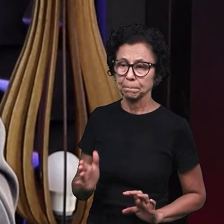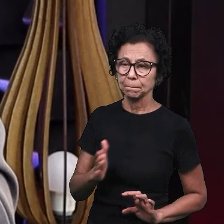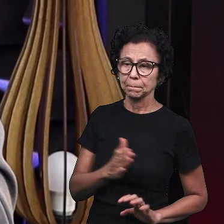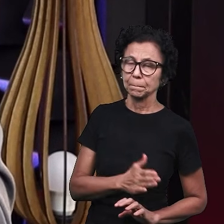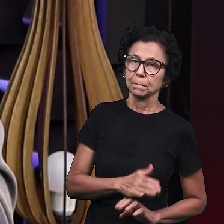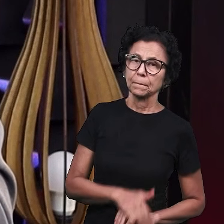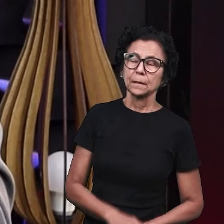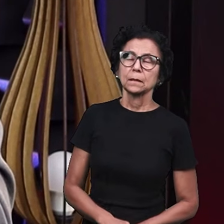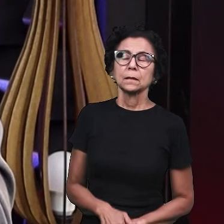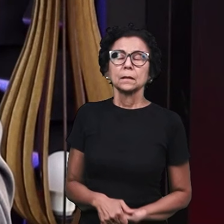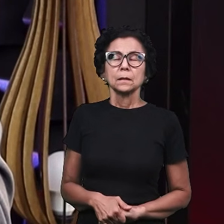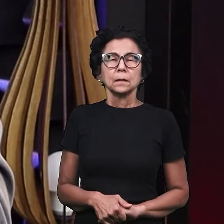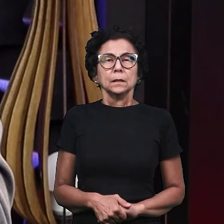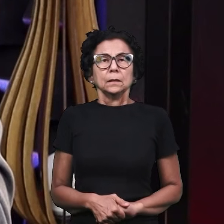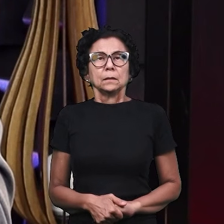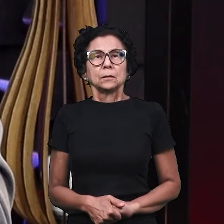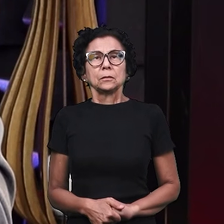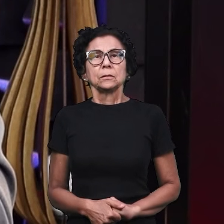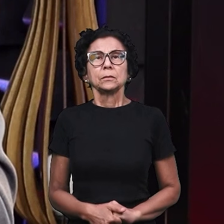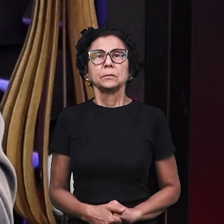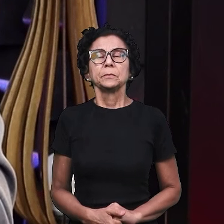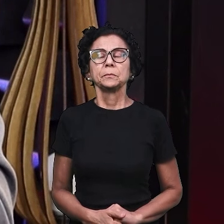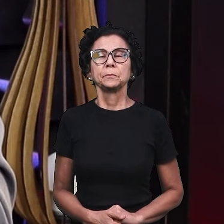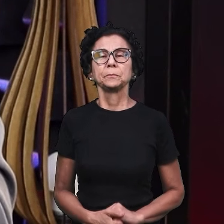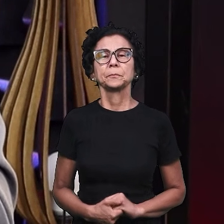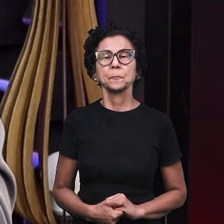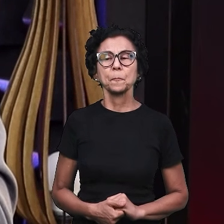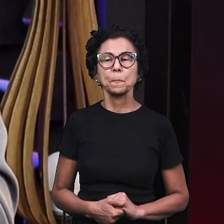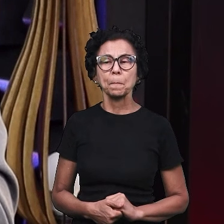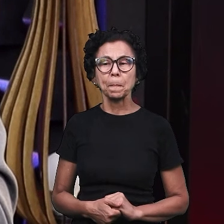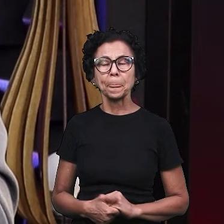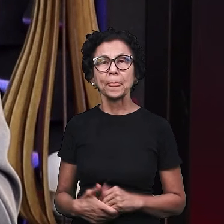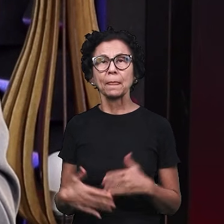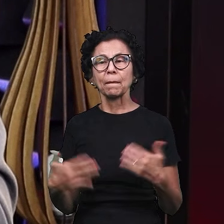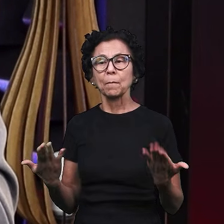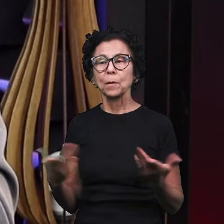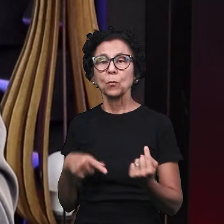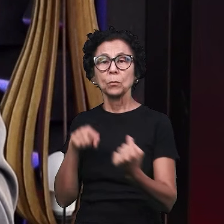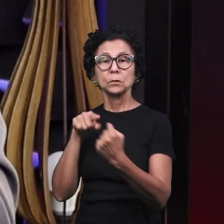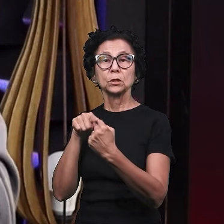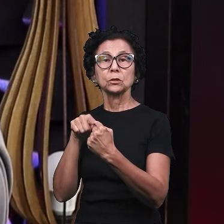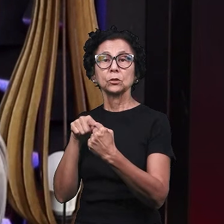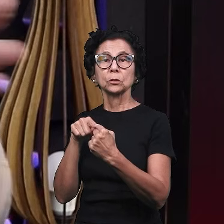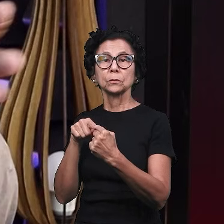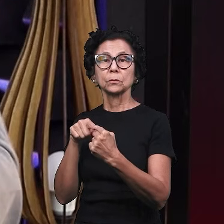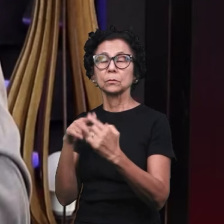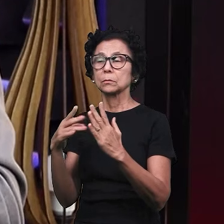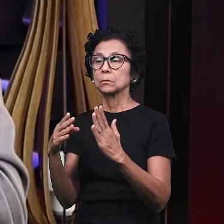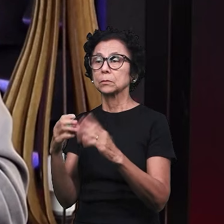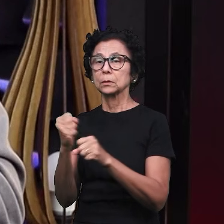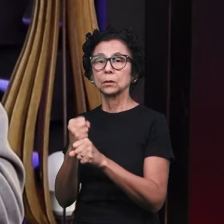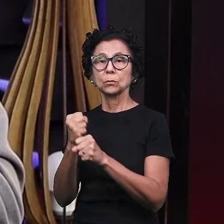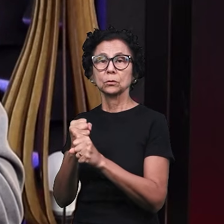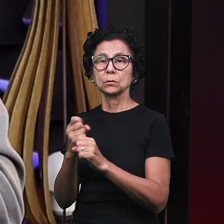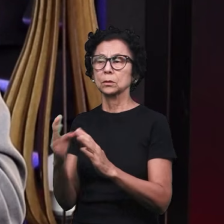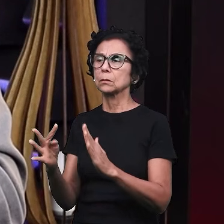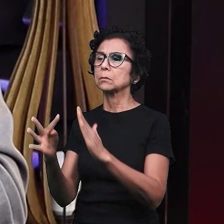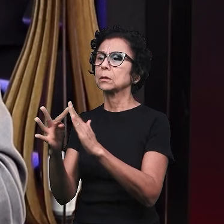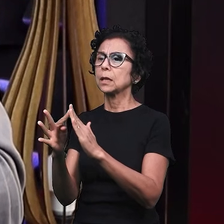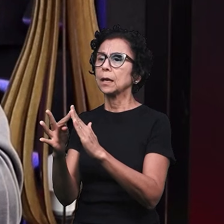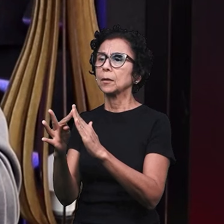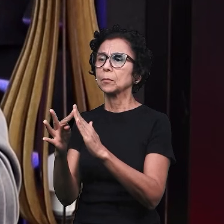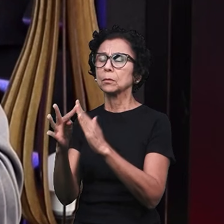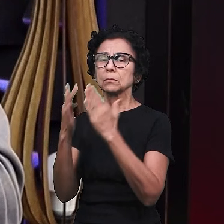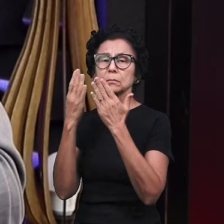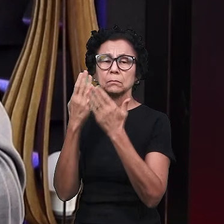Jesus observa ali? É que o verdadeiro objetivo do templo tinha sido mudado.